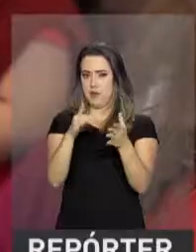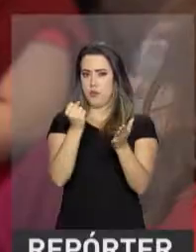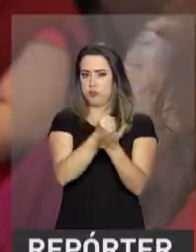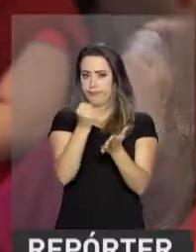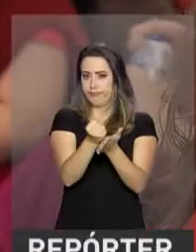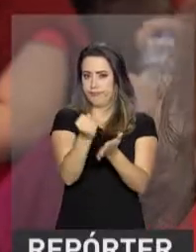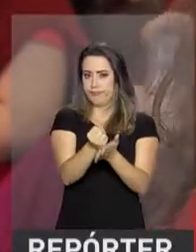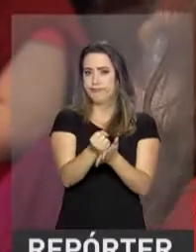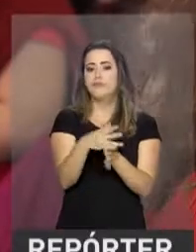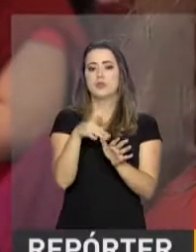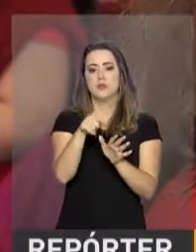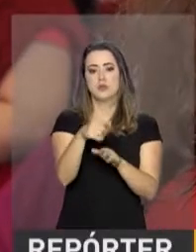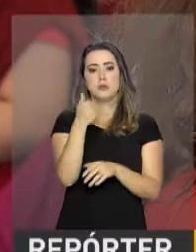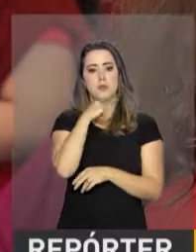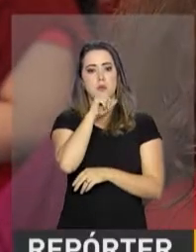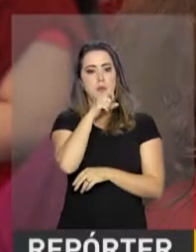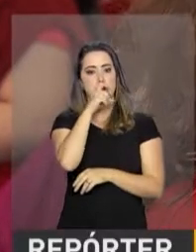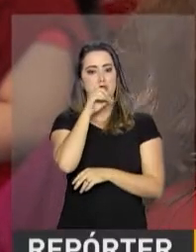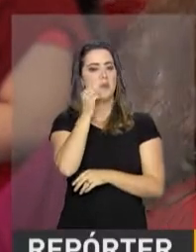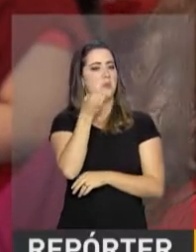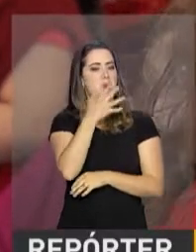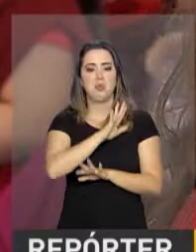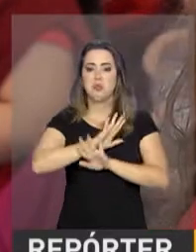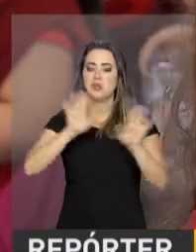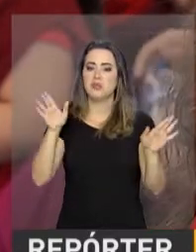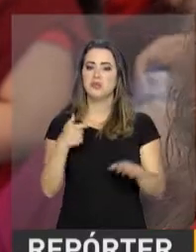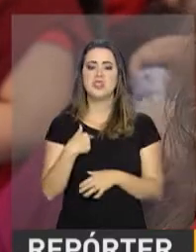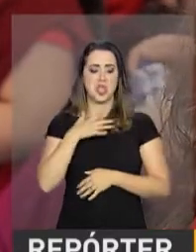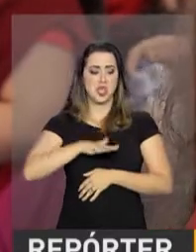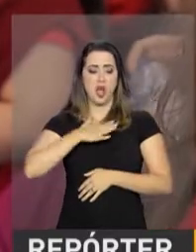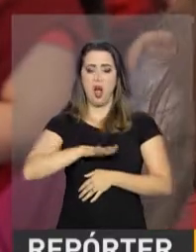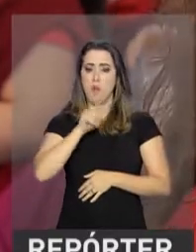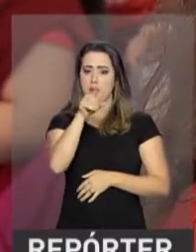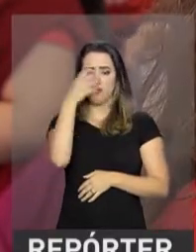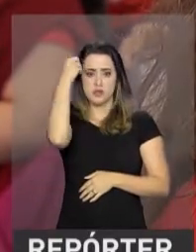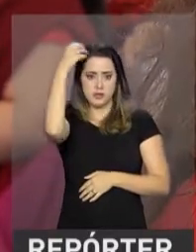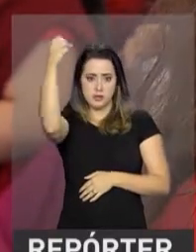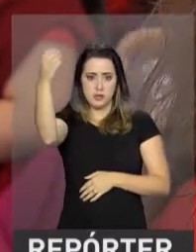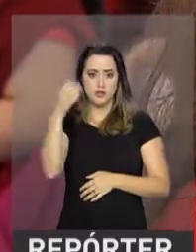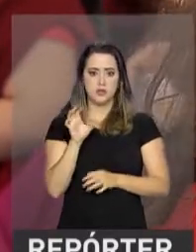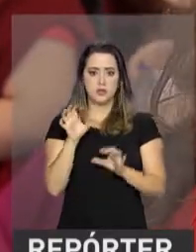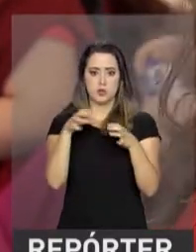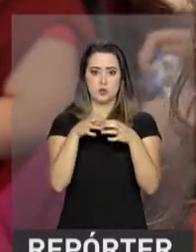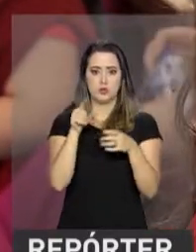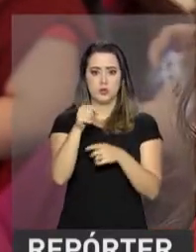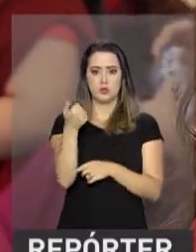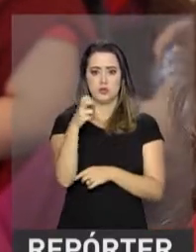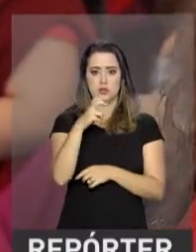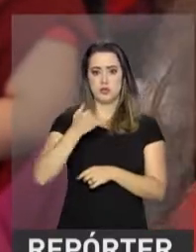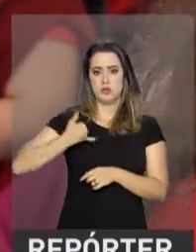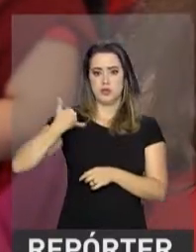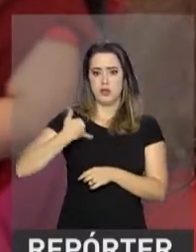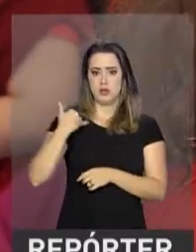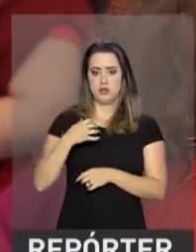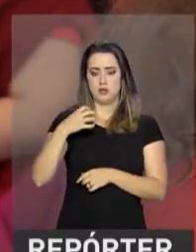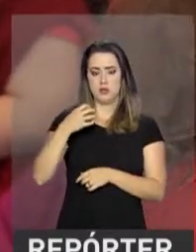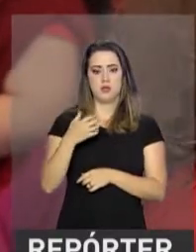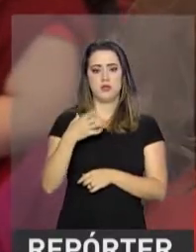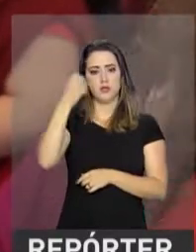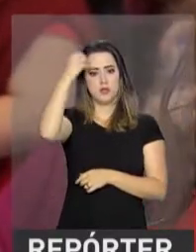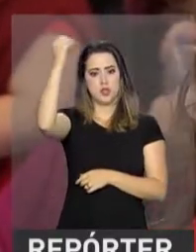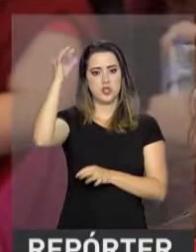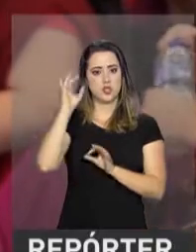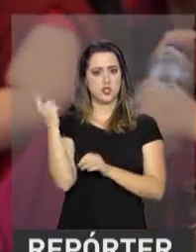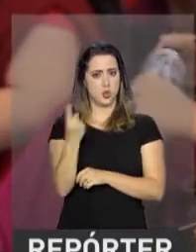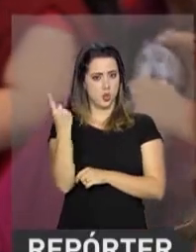meu pai deixa uma boa e eles ficam tranqüilos você viajando como você tem 15 anos viajando sozinho a